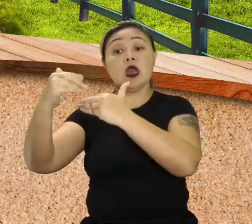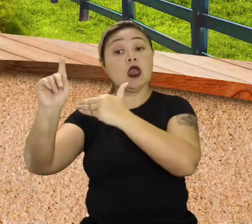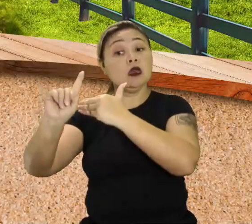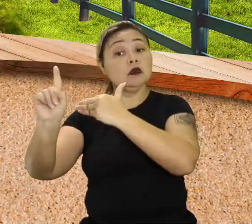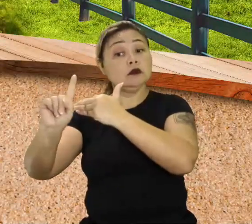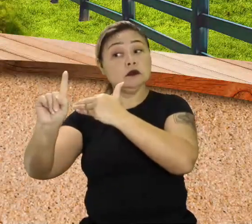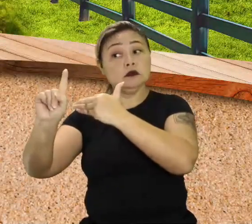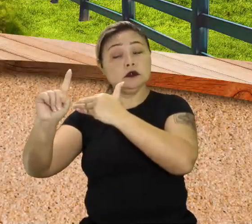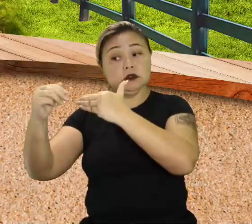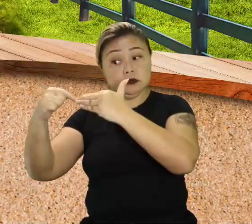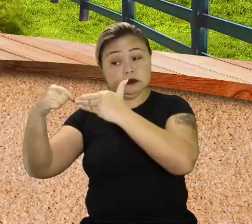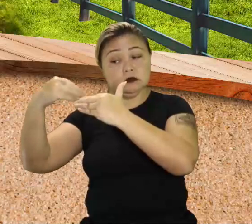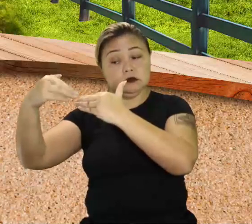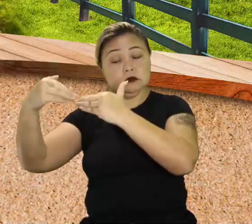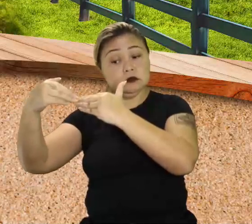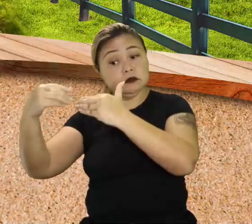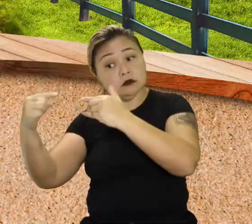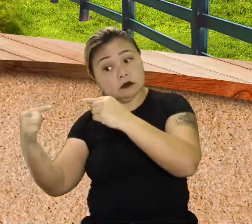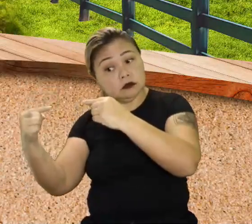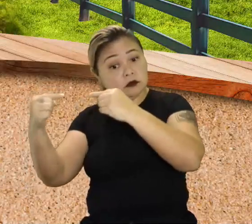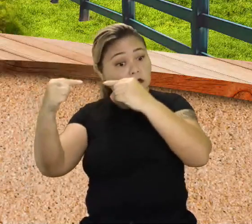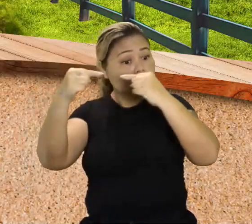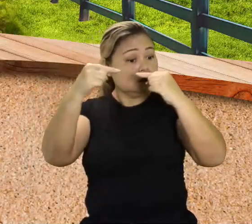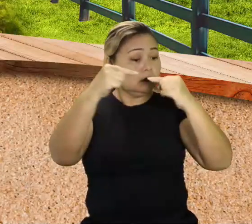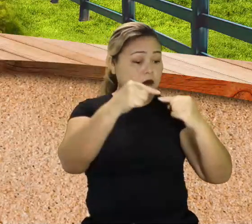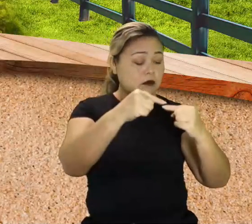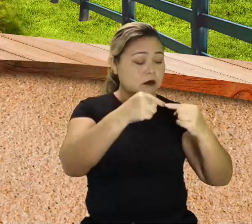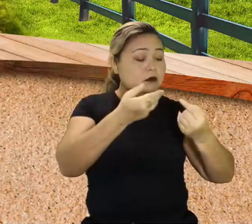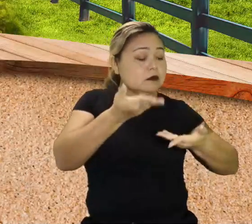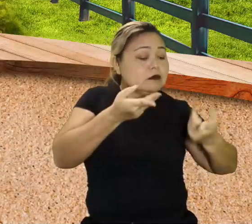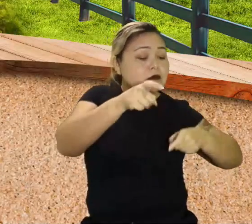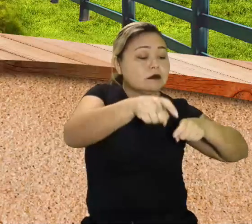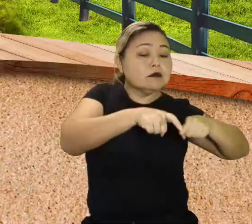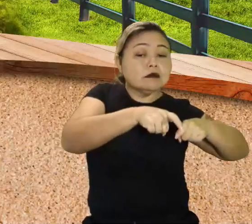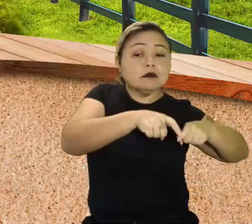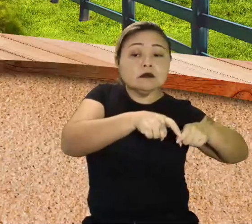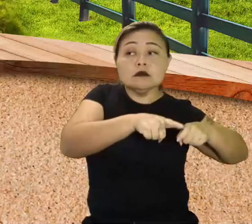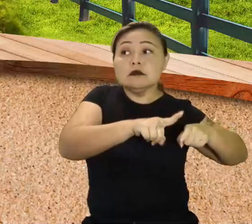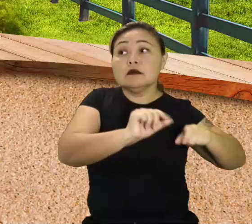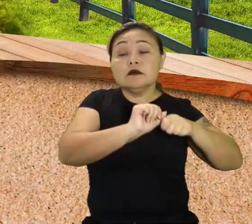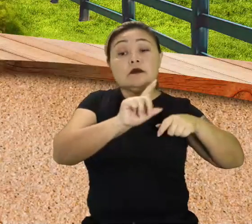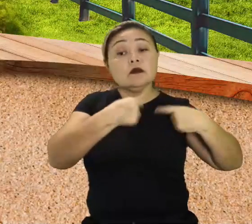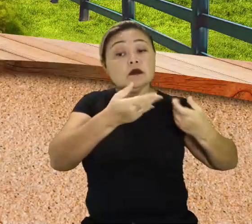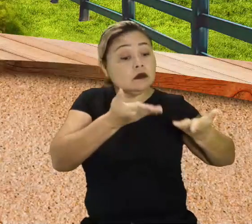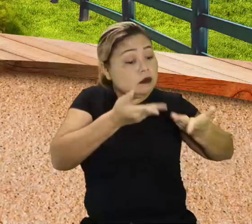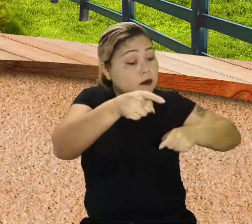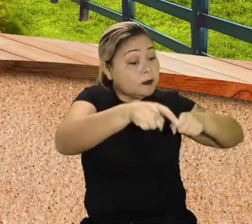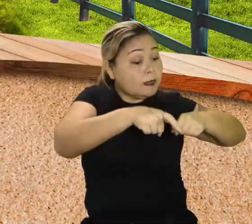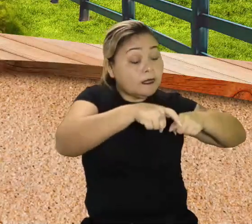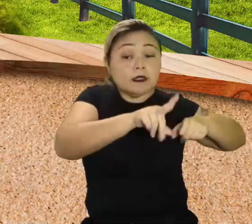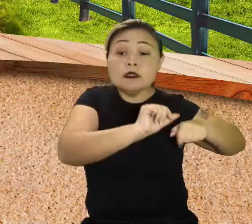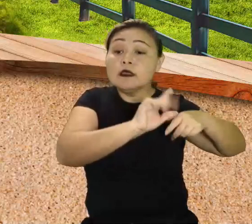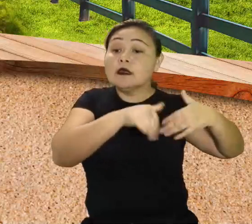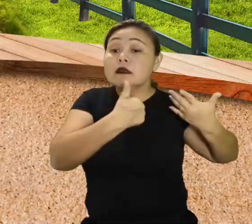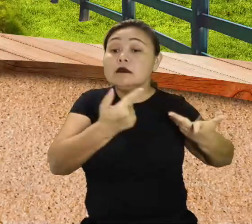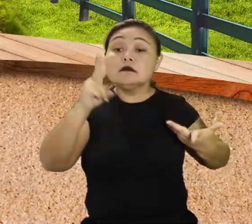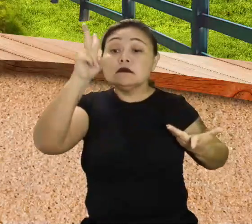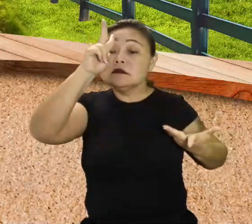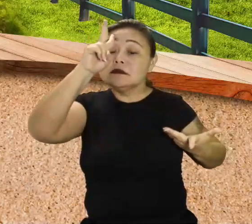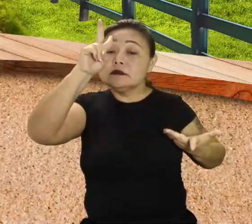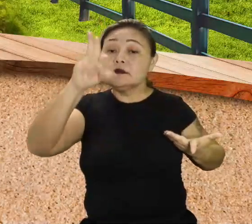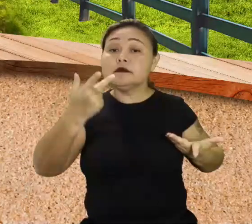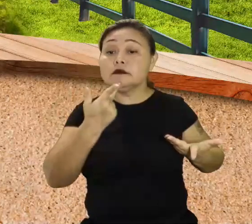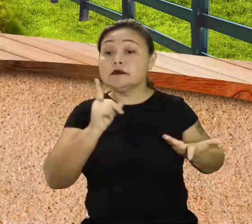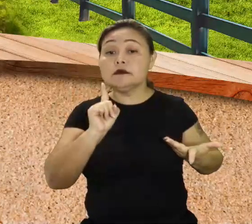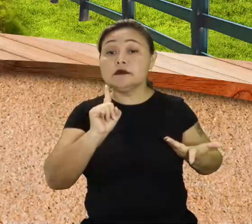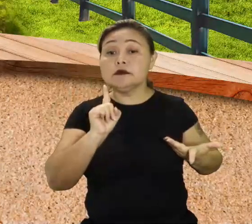venham coincidir com os cultivos agrícolas. Só que quando a gente fala em cultivos agrícolas, aí nós temos que lembrar que nós